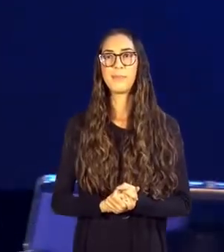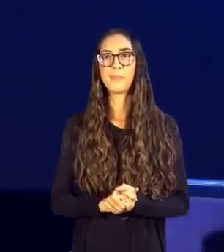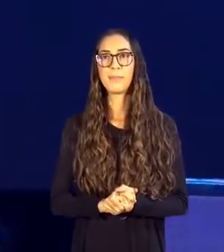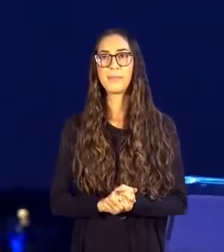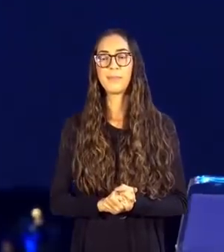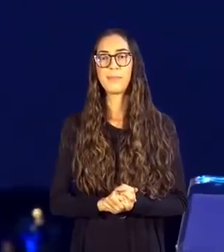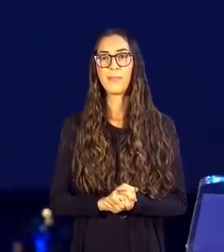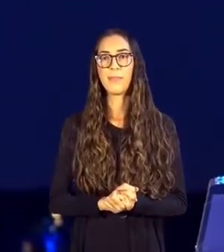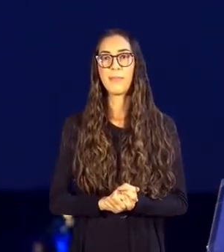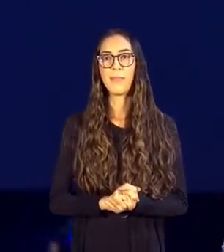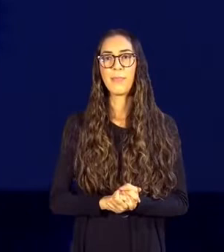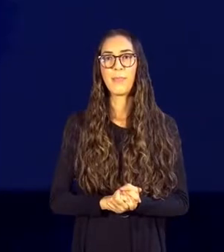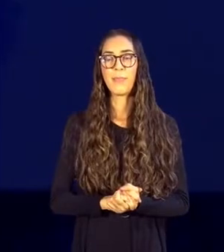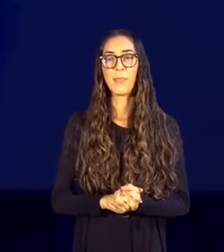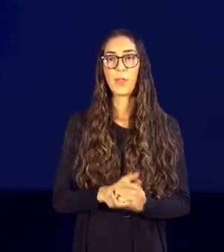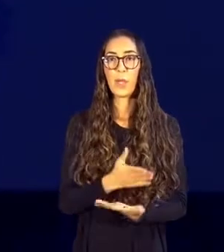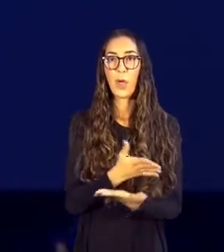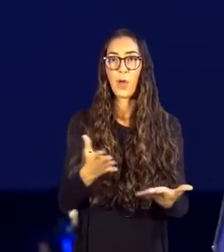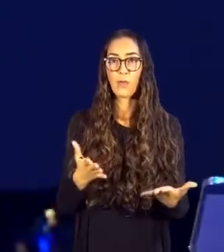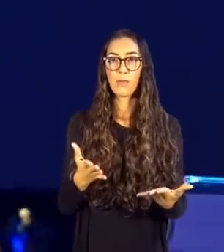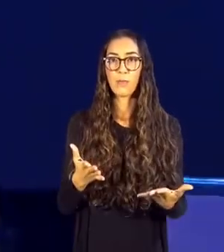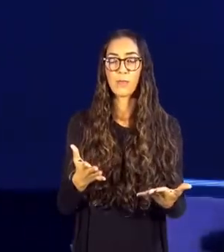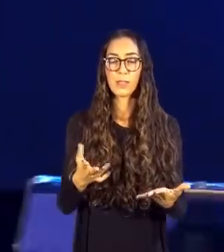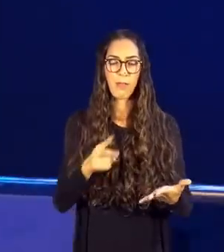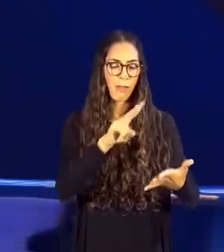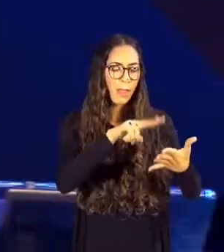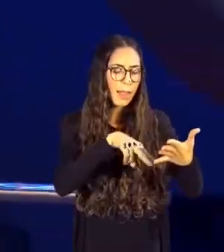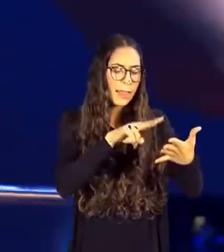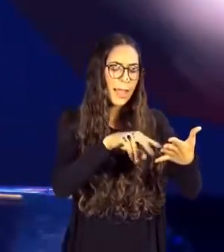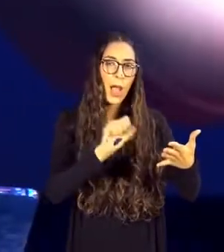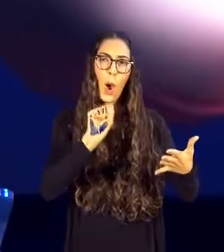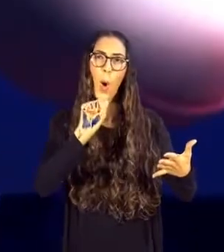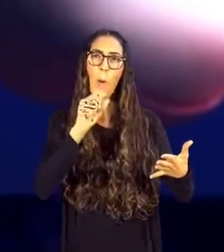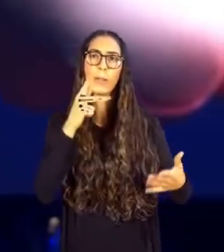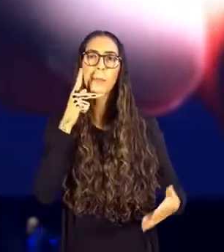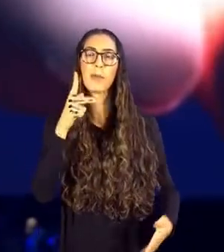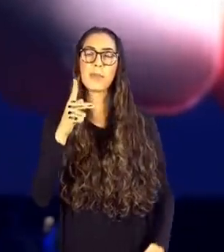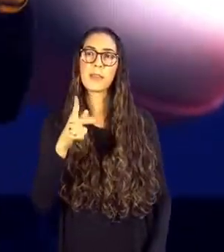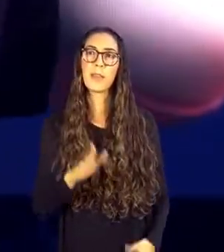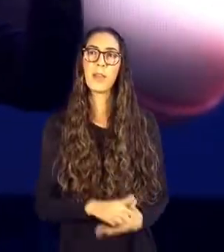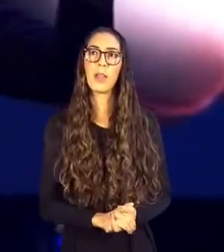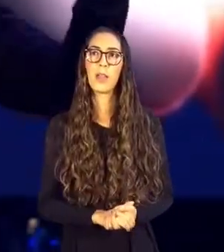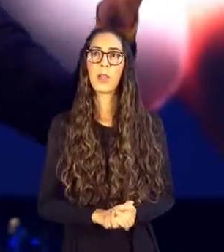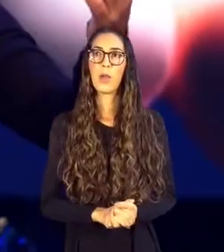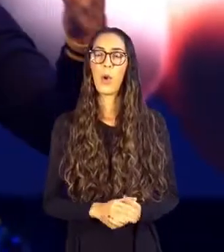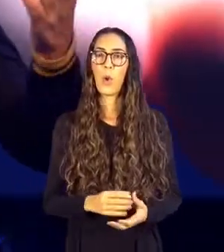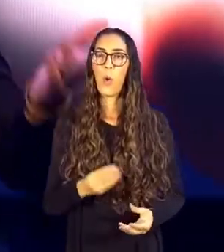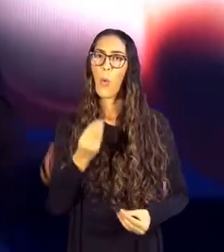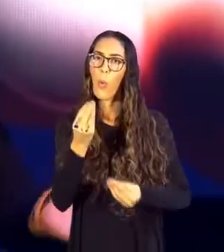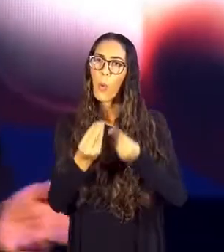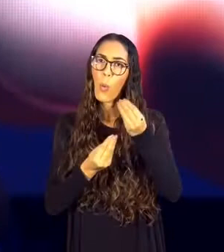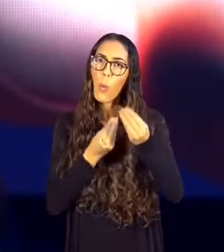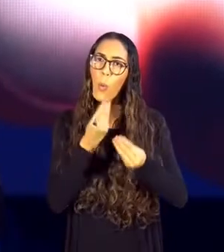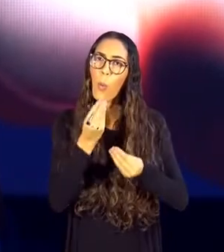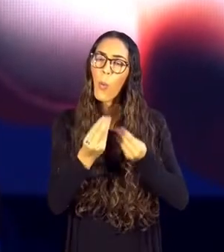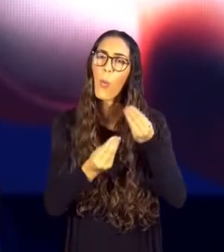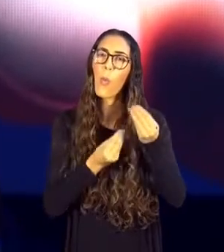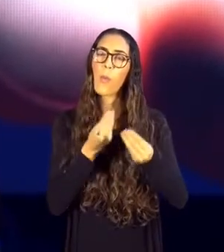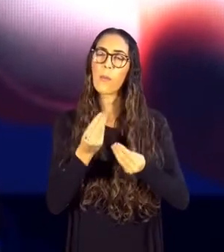você pega 8 profecias, onde que fala, por exemplo, como que você pode falar de Jesus, por